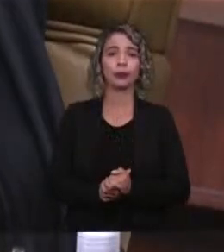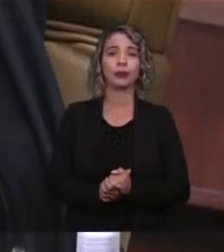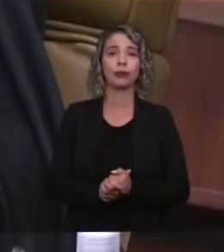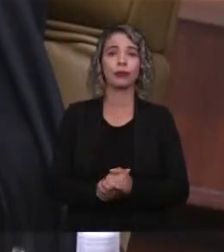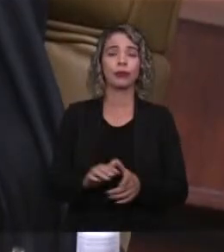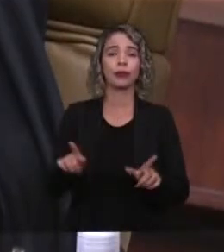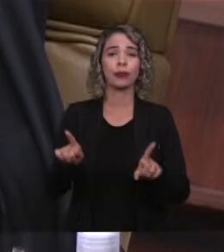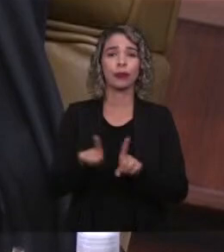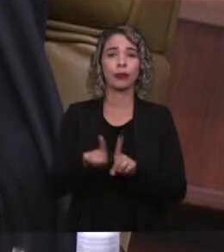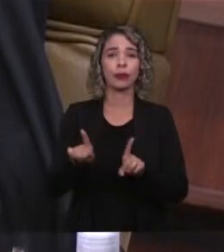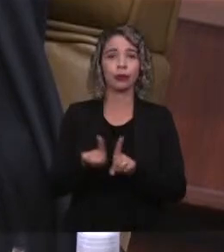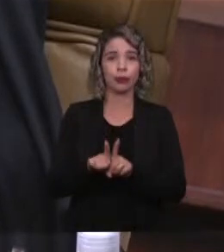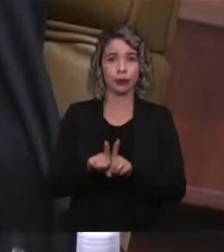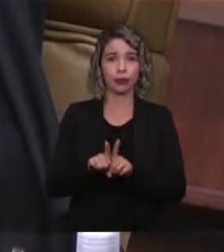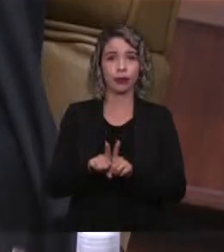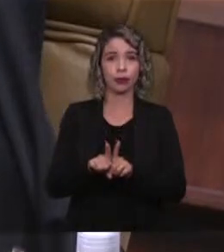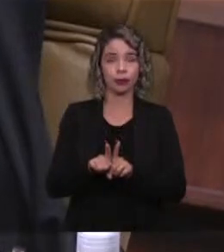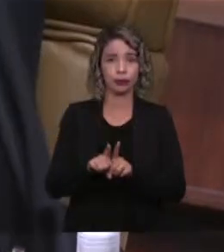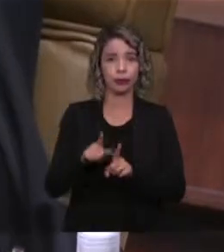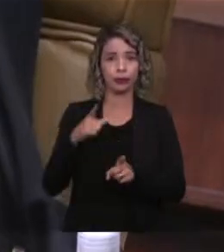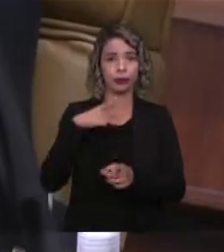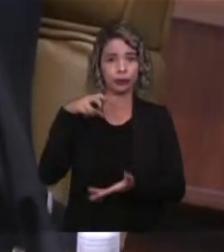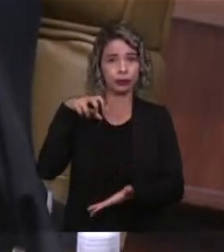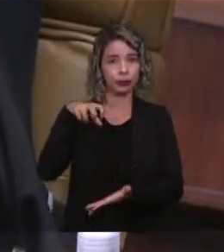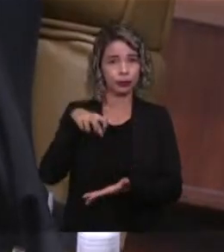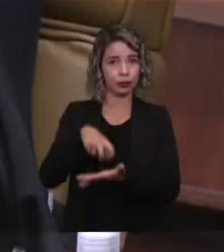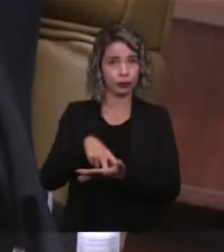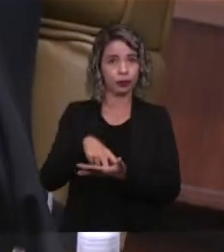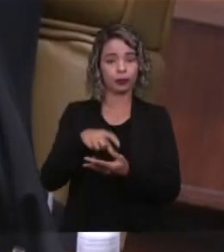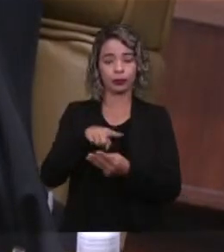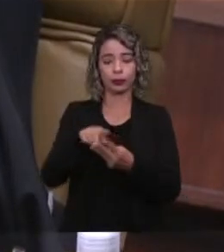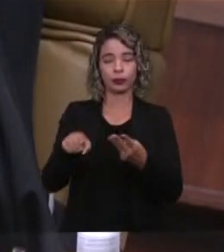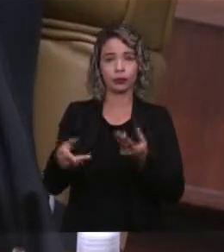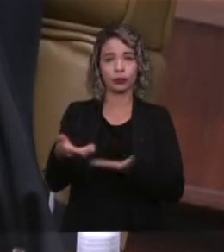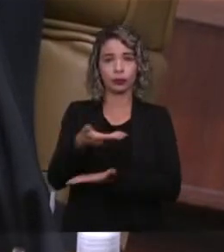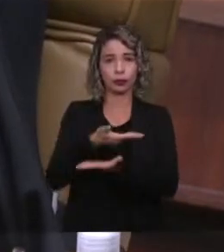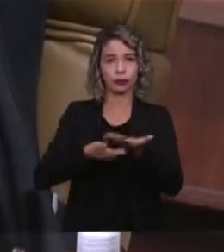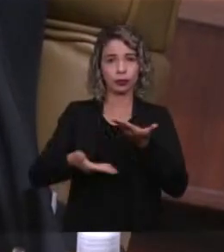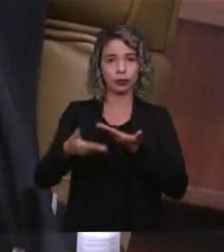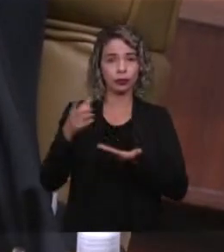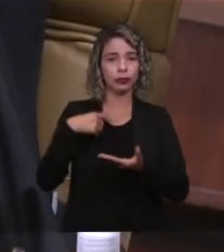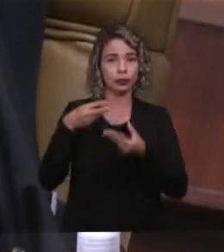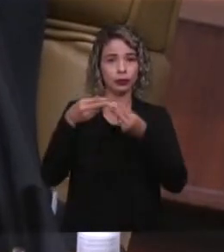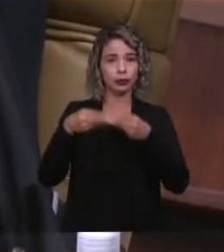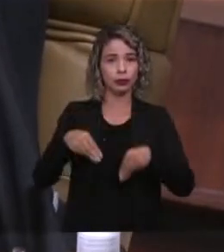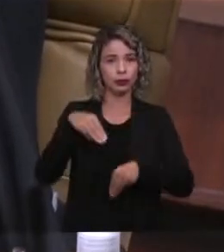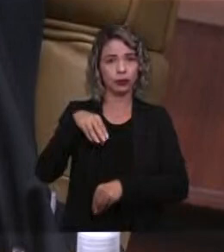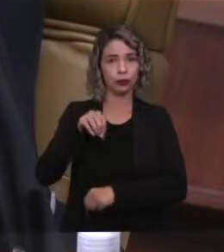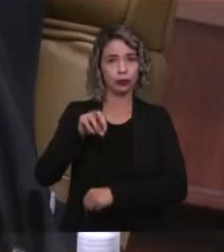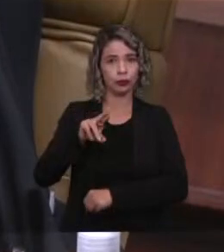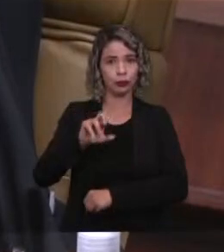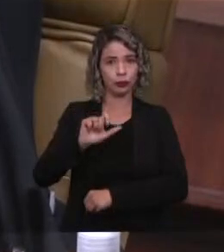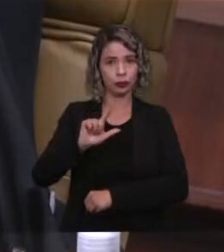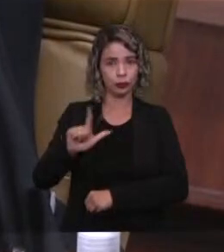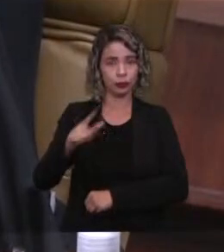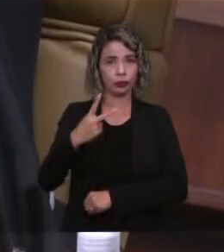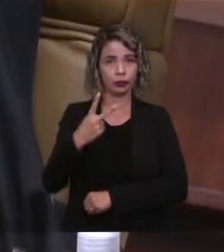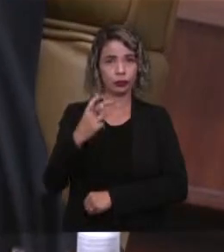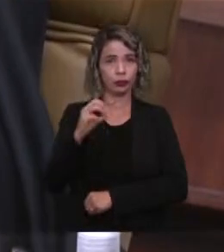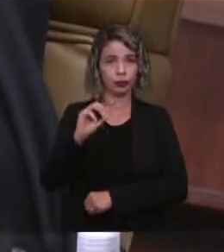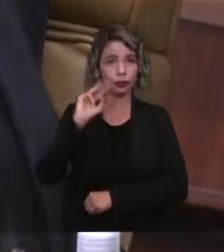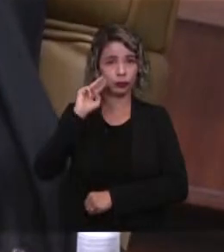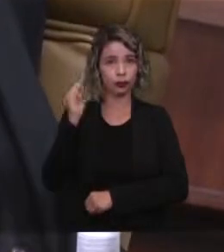Ministros julgam ação contra o ex-senador Fernando Collor por corrupção passiva, lavagem de dinheiro e participação em organização